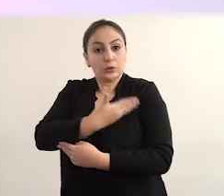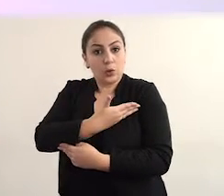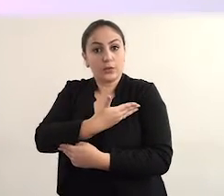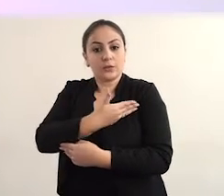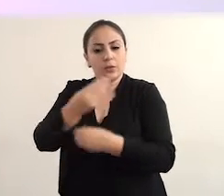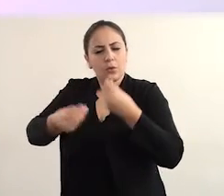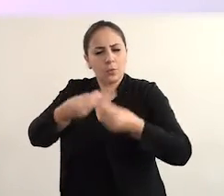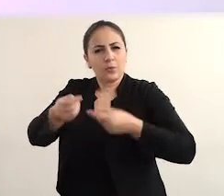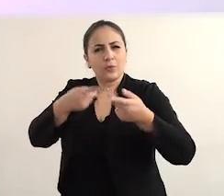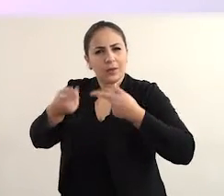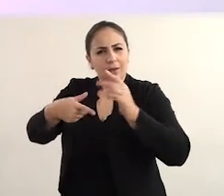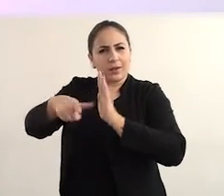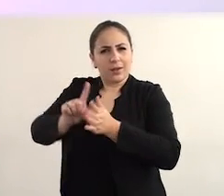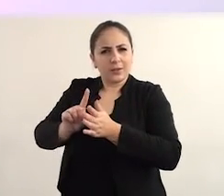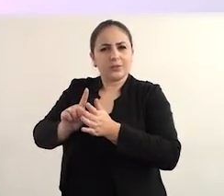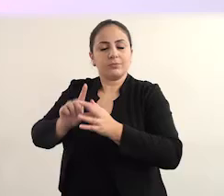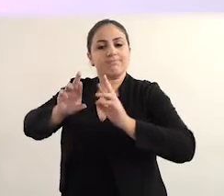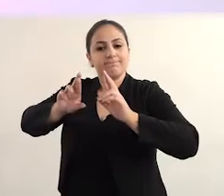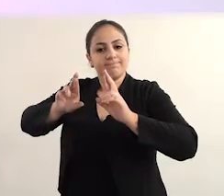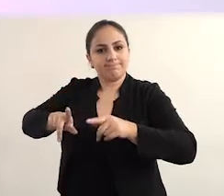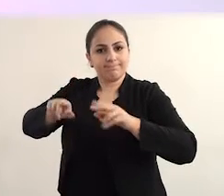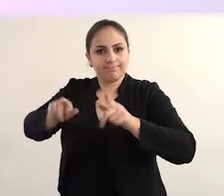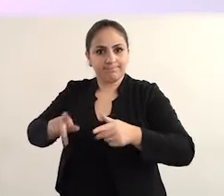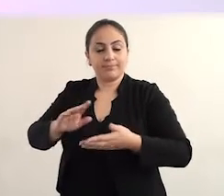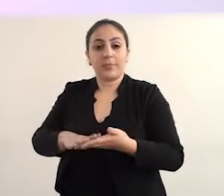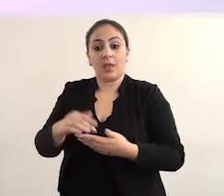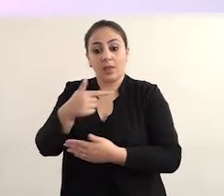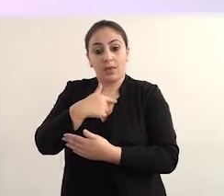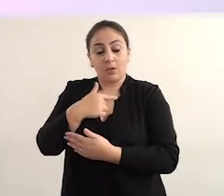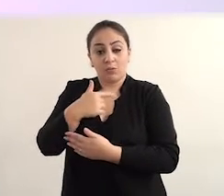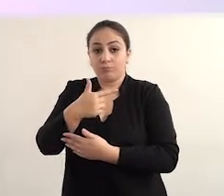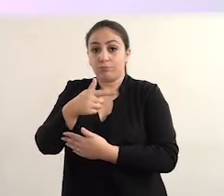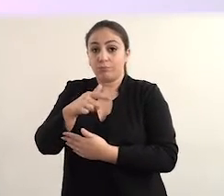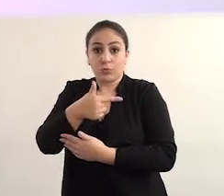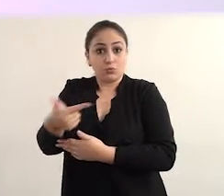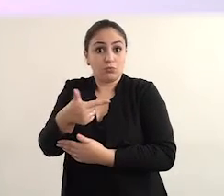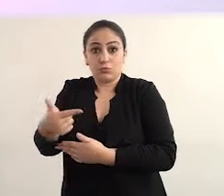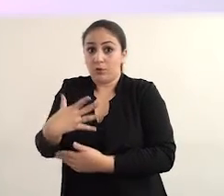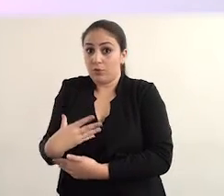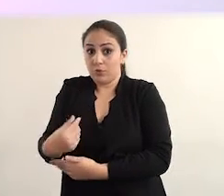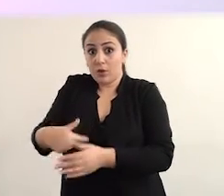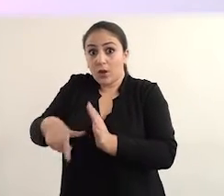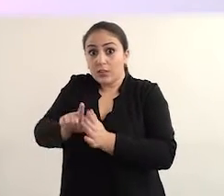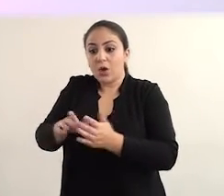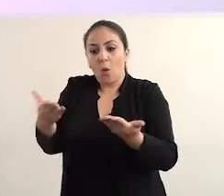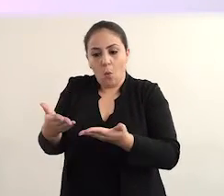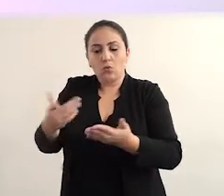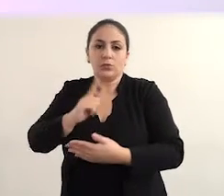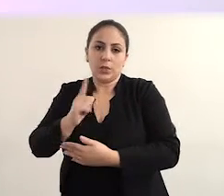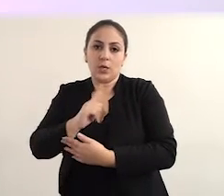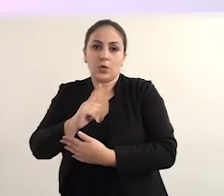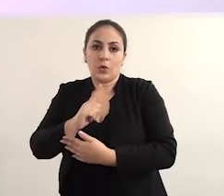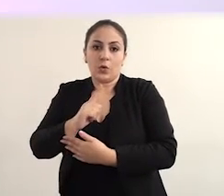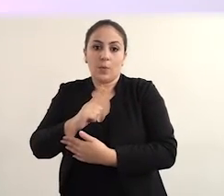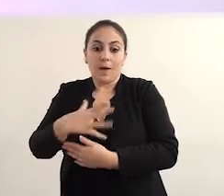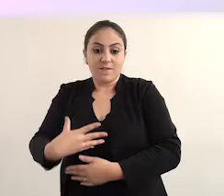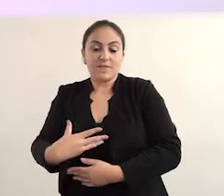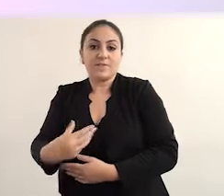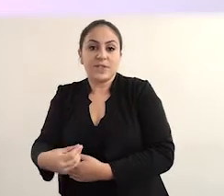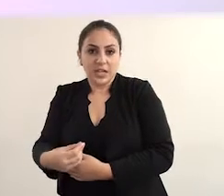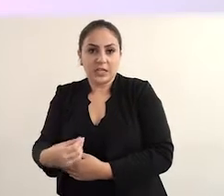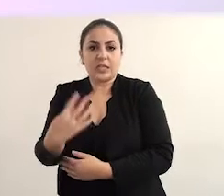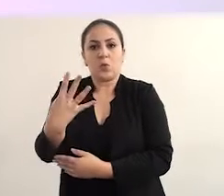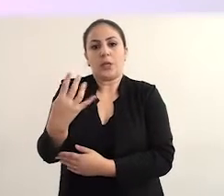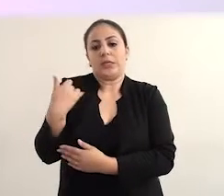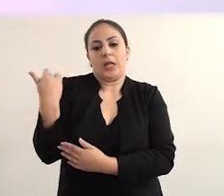como a gente disse antes, foi um pouco diferente. Eu não tinha filhos antes dela. Hoje eu tenho uma menina de 4 anos, né?